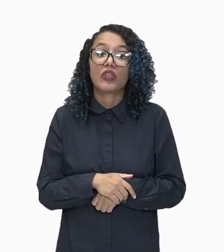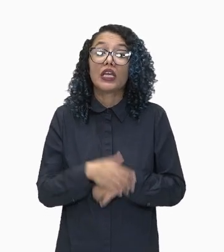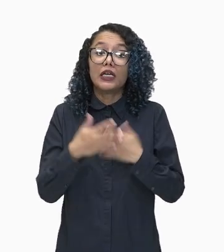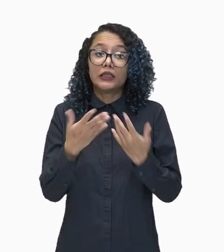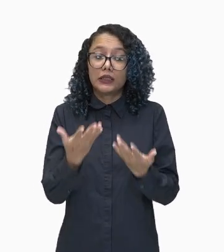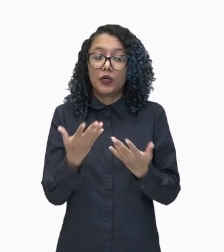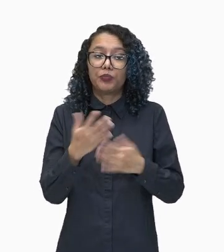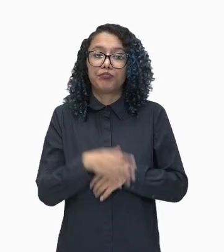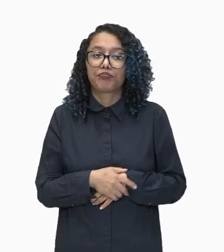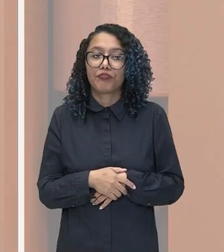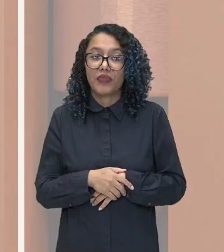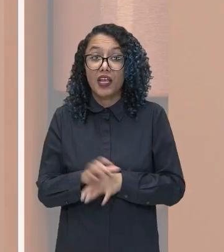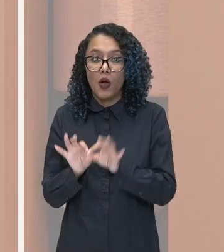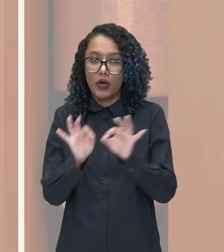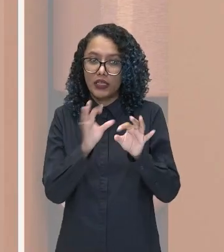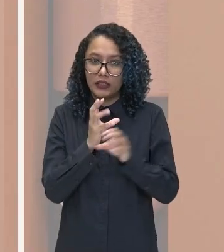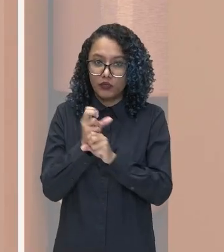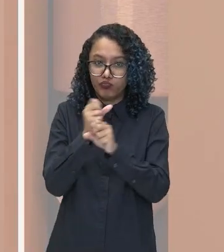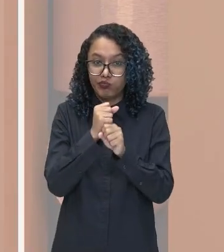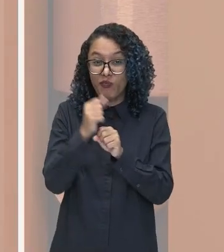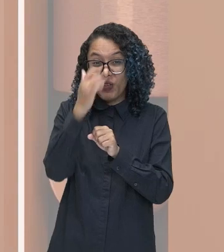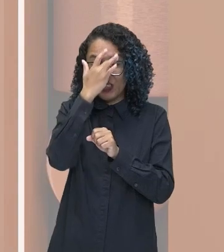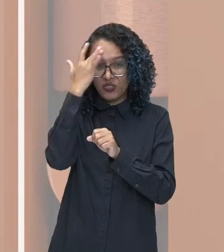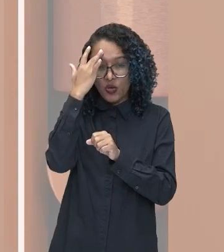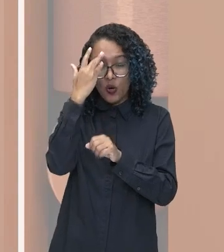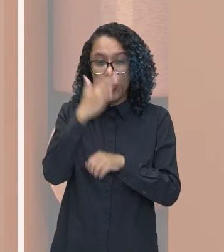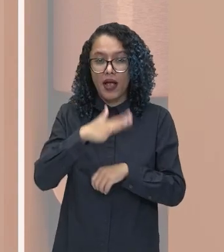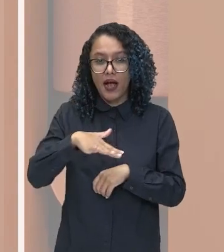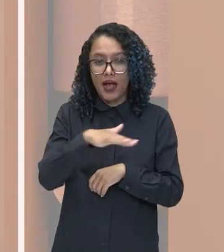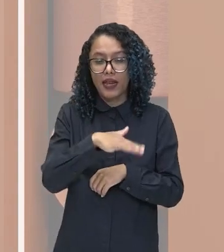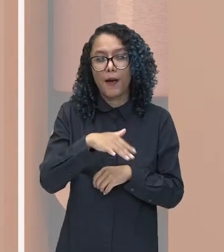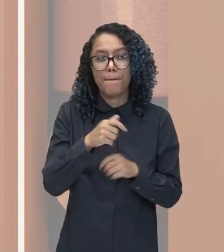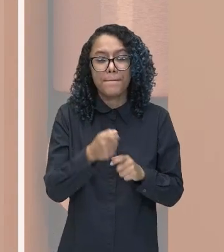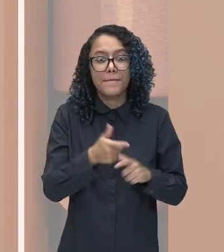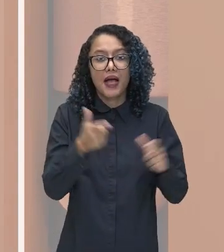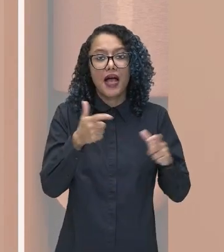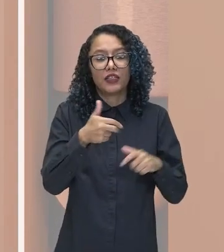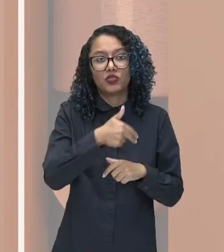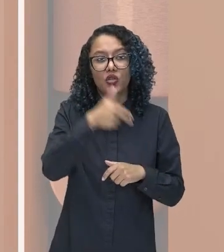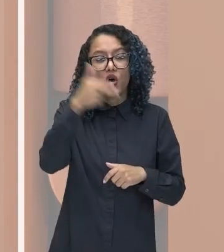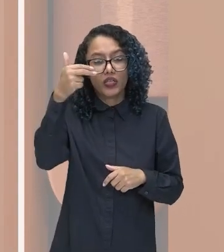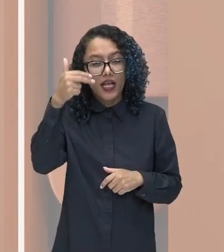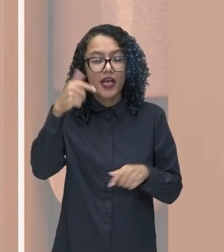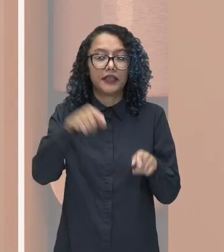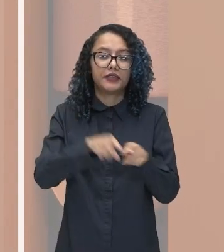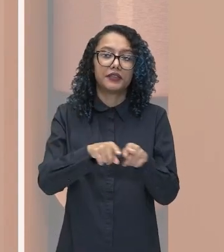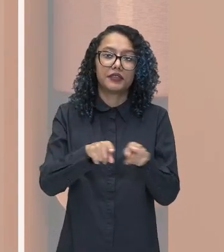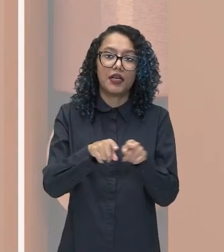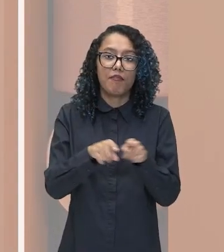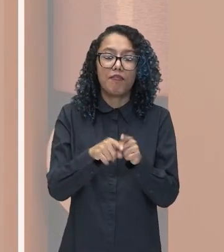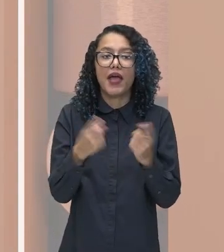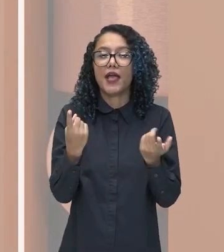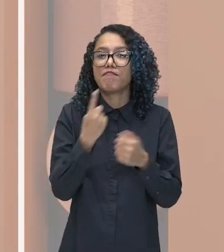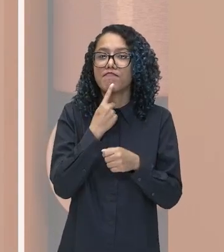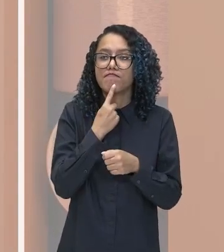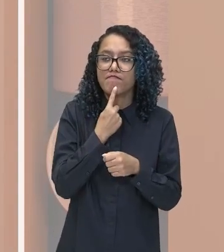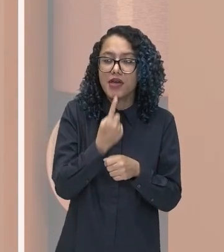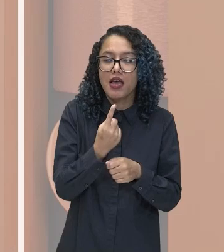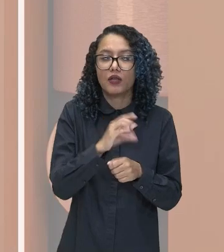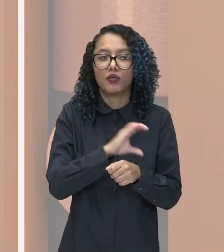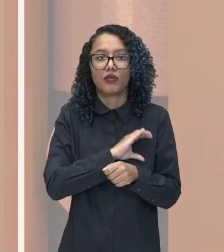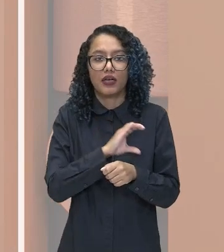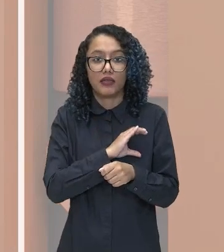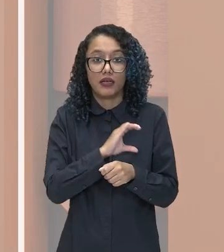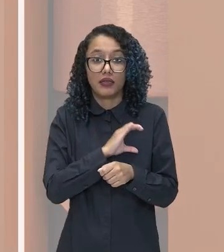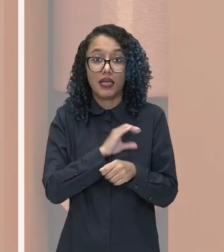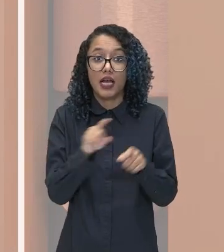vai estar nessas regiões. Nordeste, a região ali dos Grandes Lagos, né, próximo do Canadá, também ali